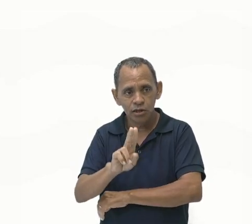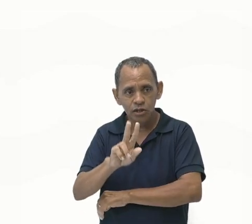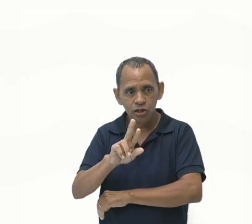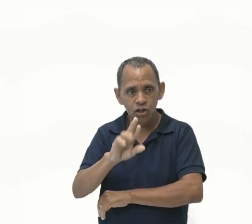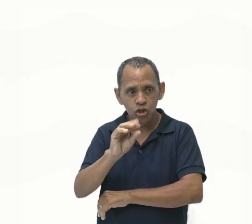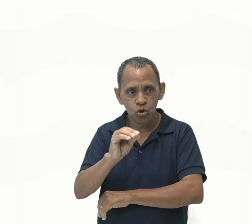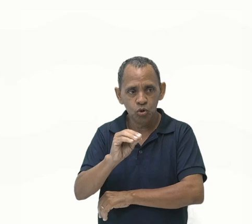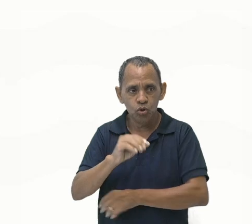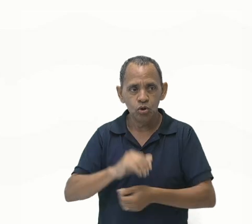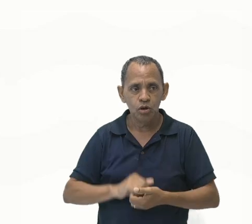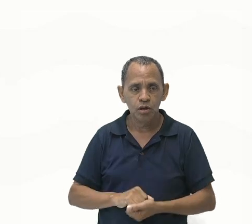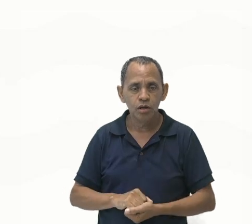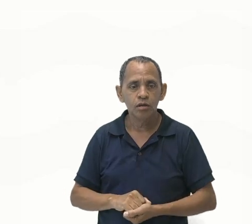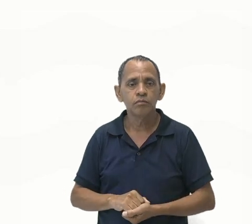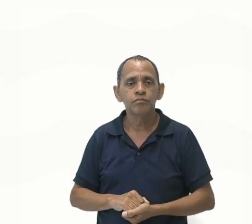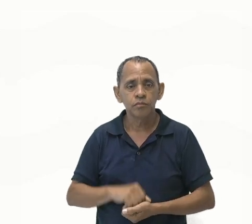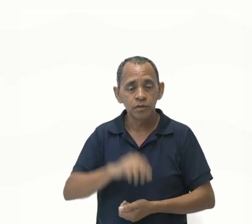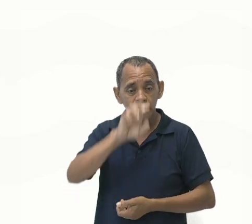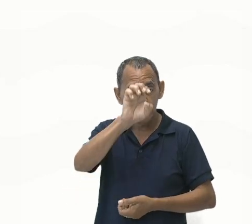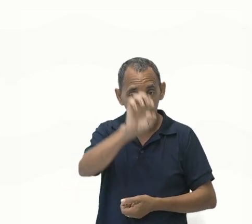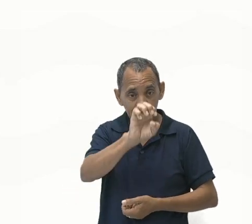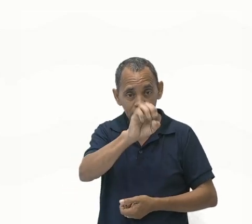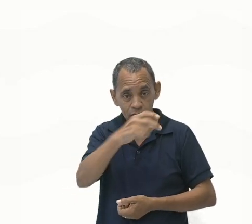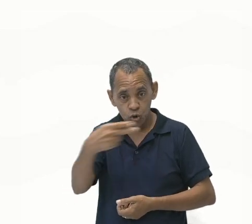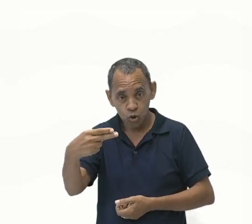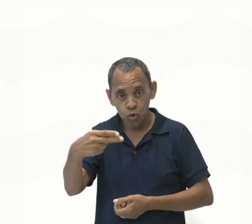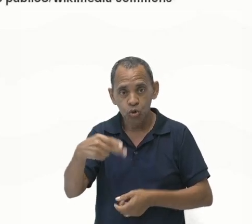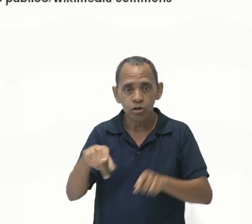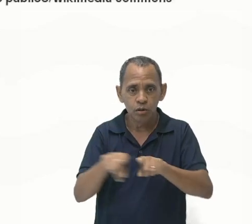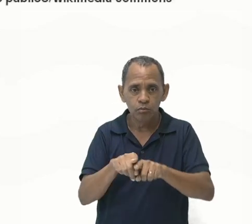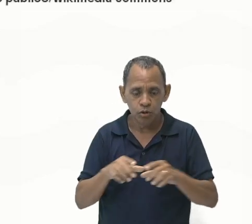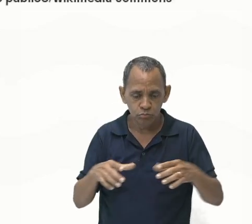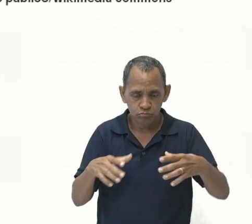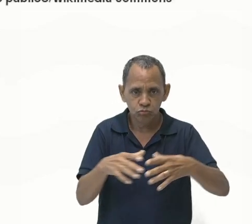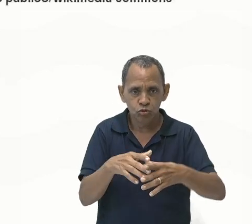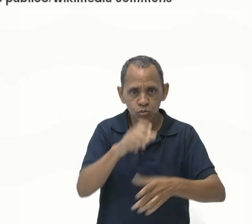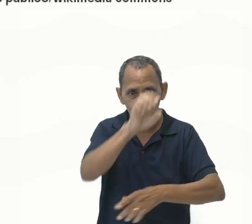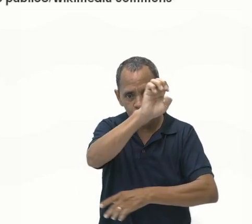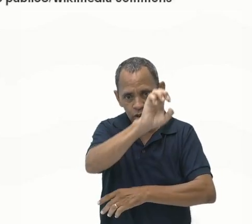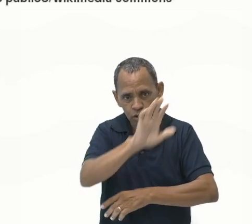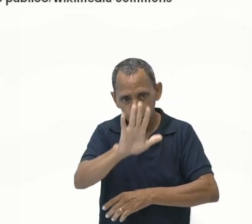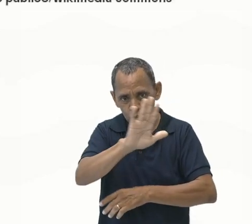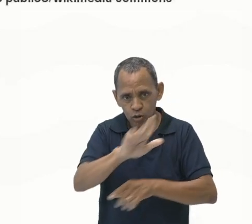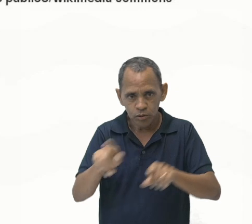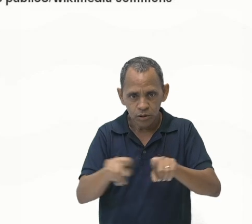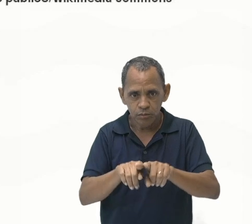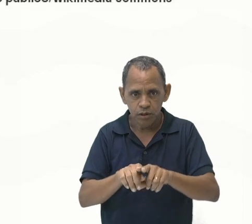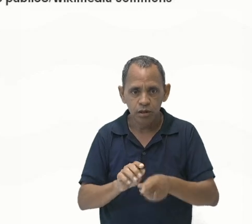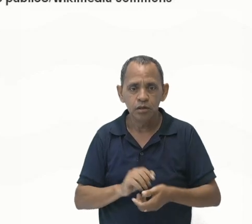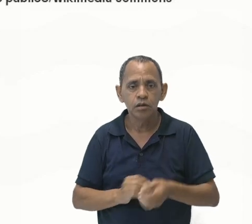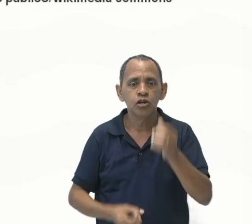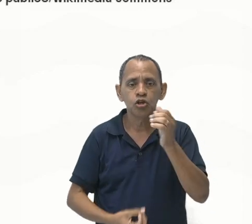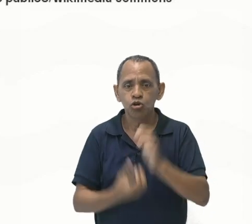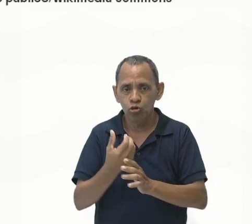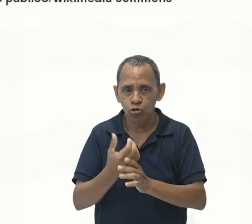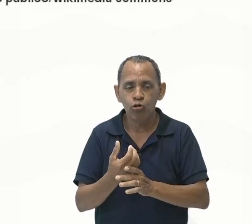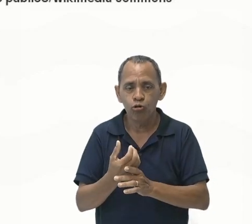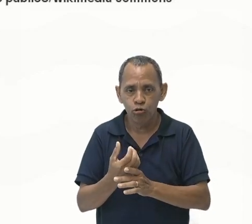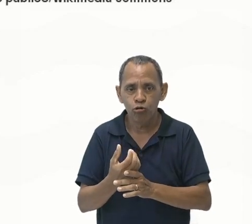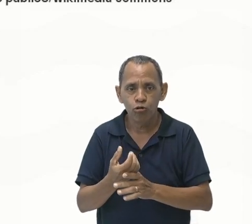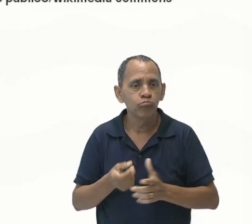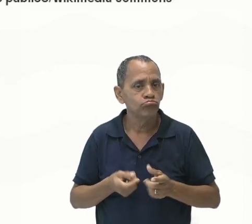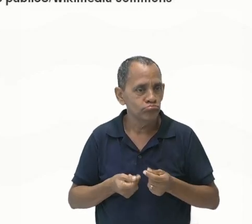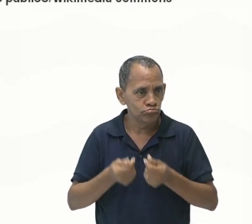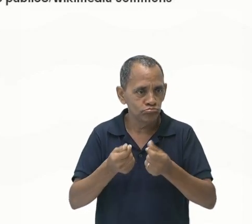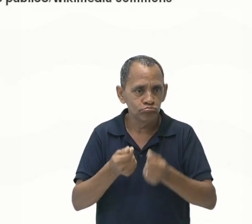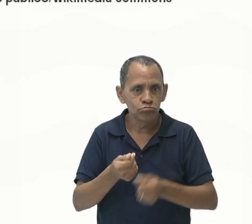a criação do euro, que é a moeda oficial do bloco europeu, tá certo? A União Europeia